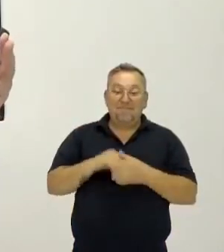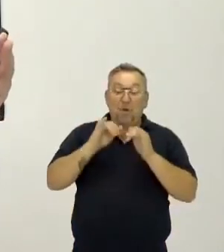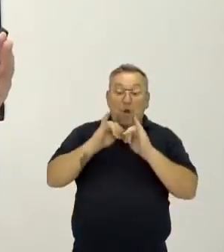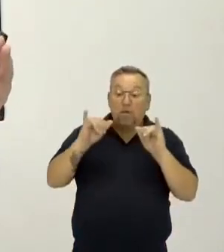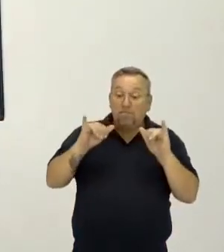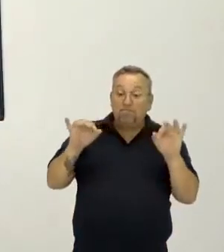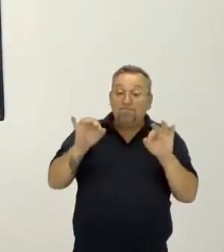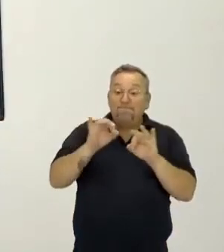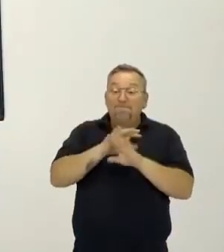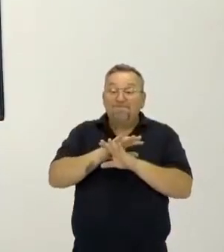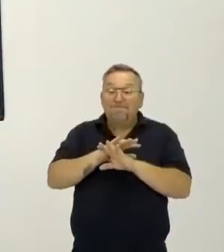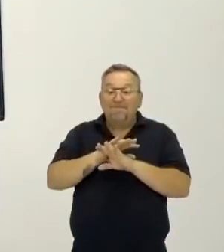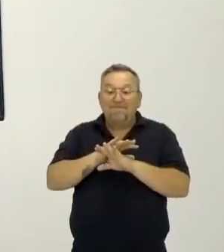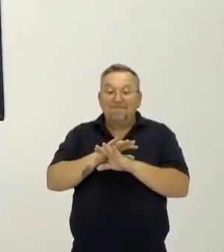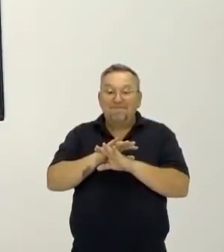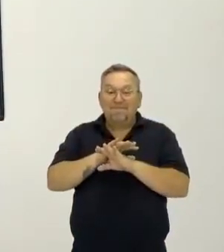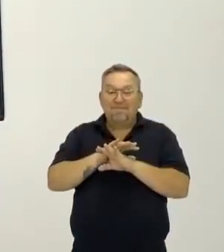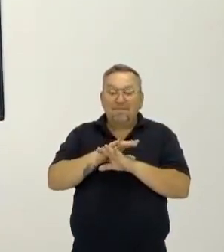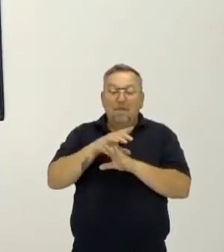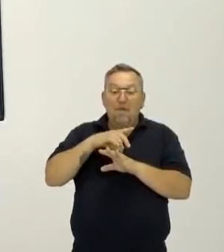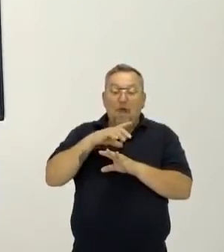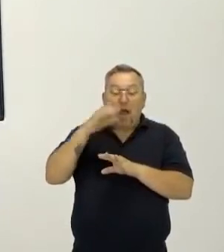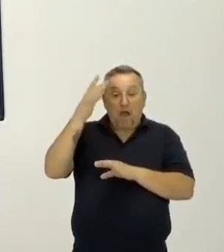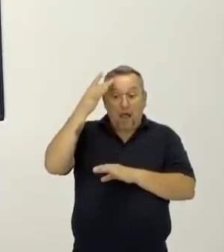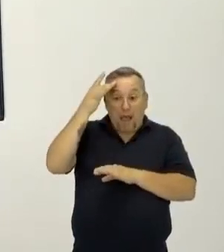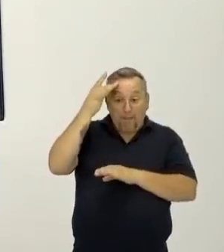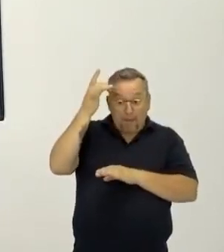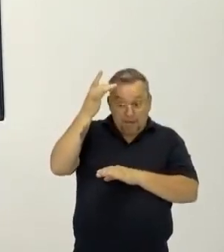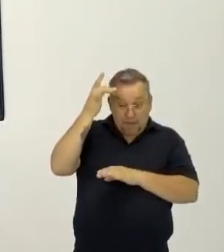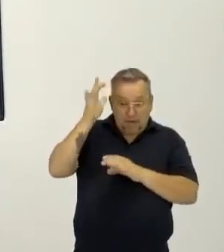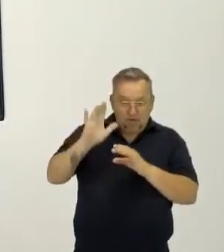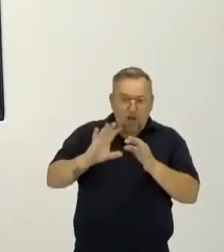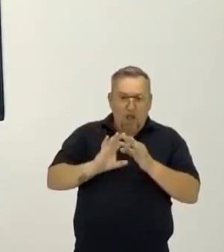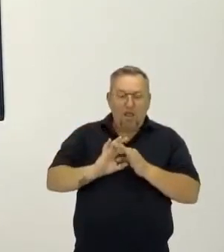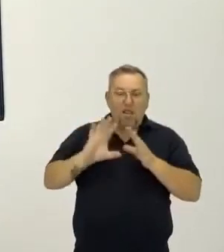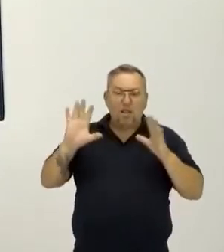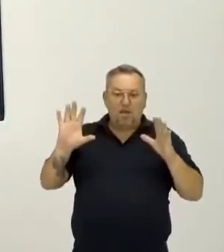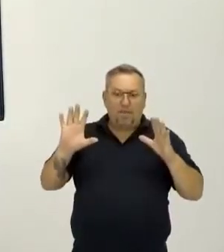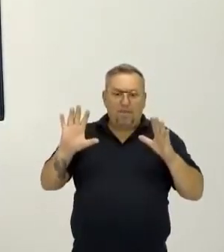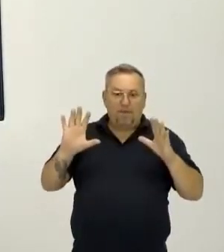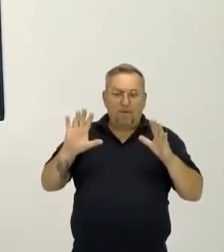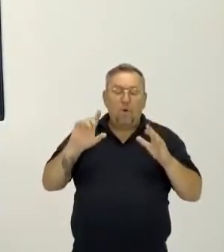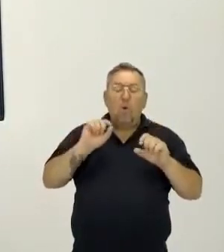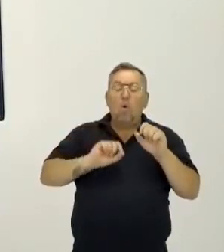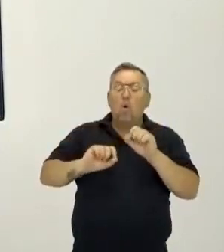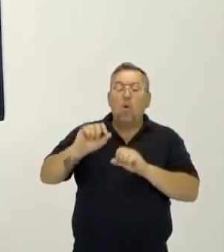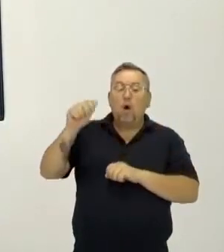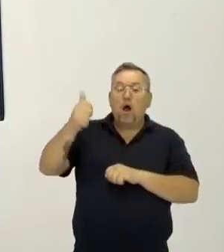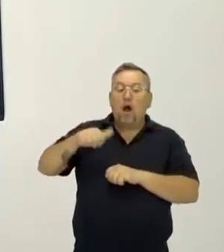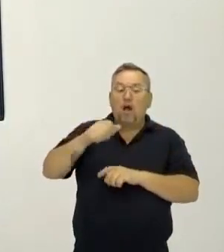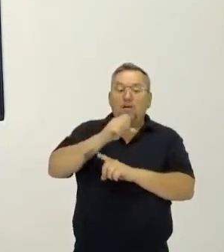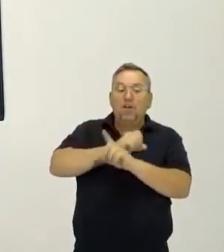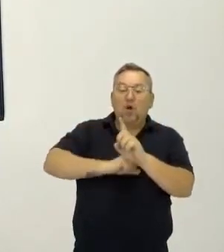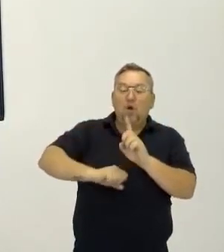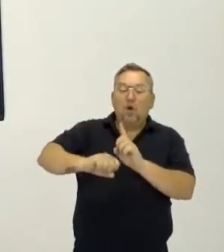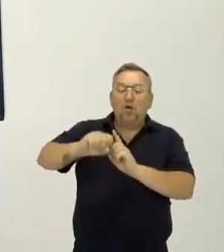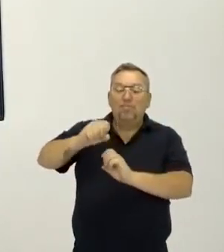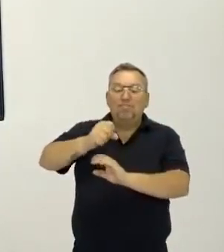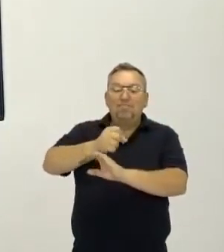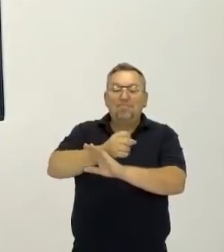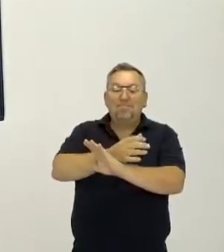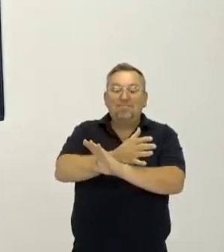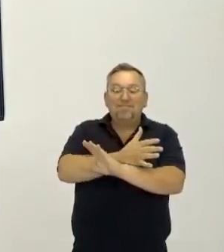para encerrar a aula. Vai estar disponível amanhã, então dia 1º amanhã, a avaliação socioemocional, não é